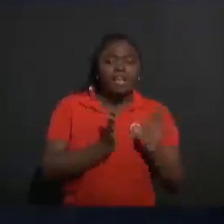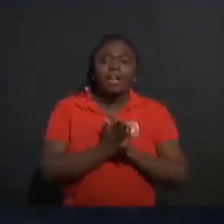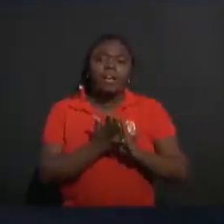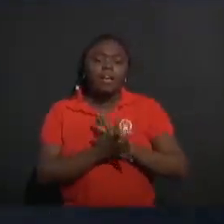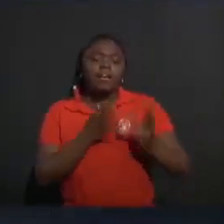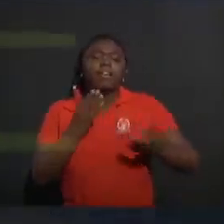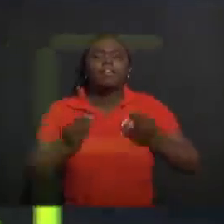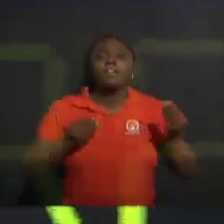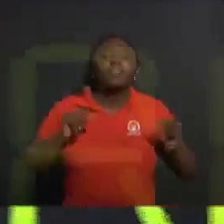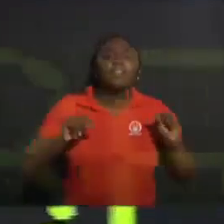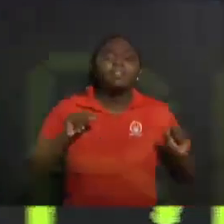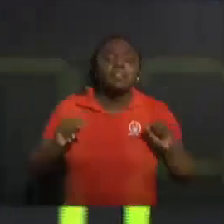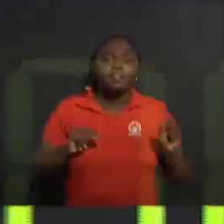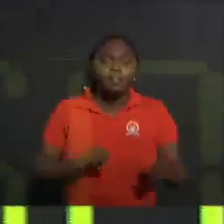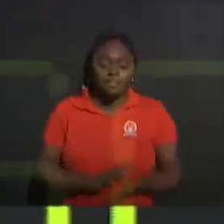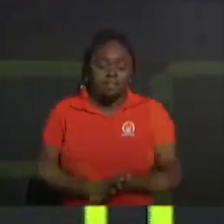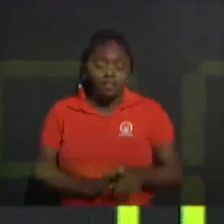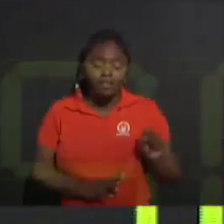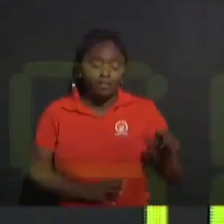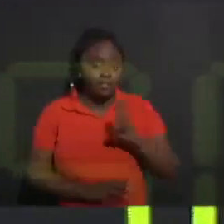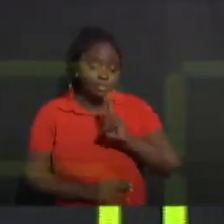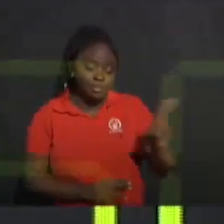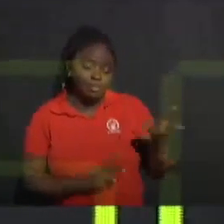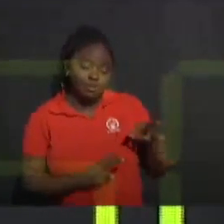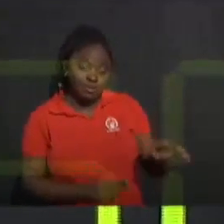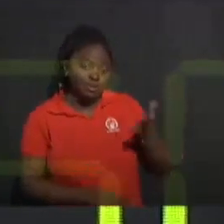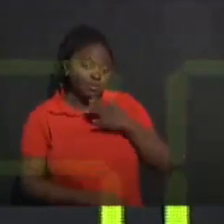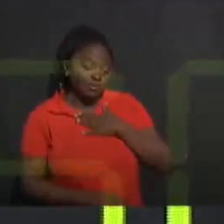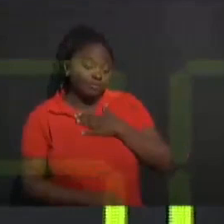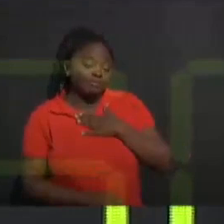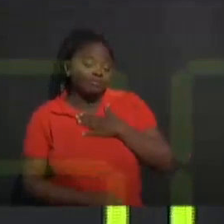Eu zerava a vida para ter o meu nome ainda.